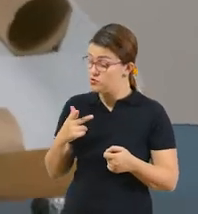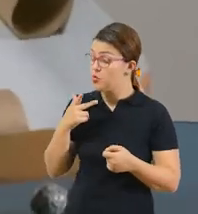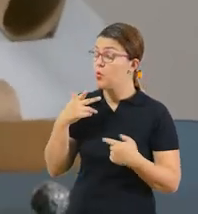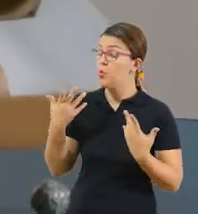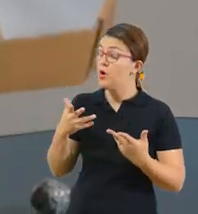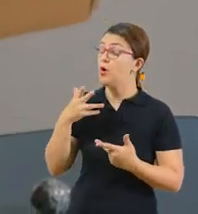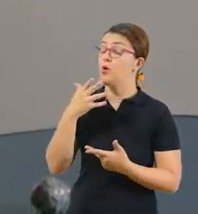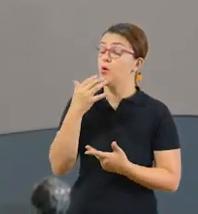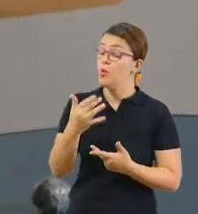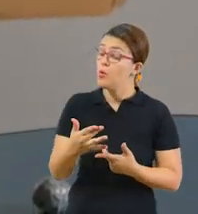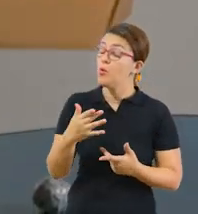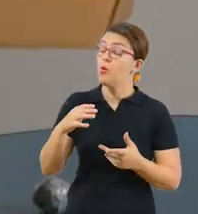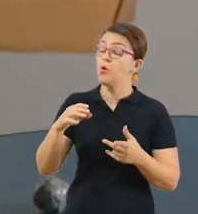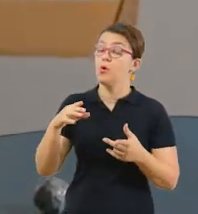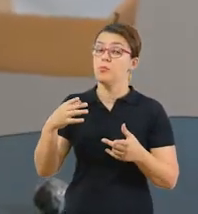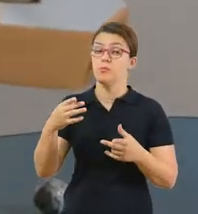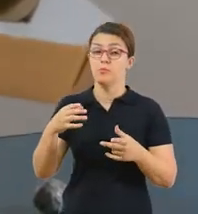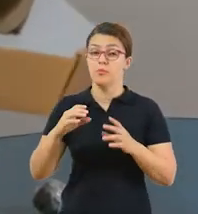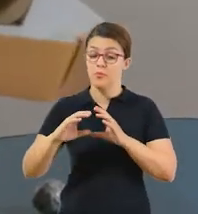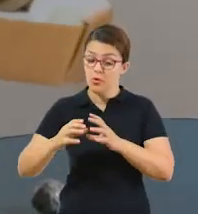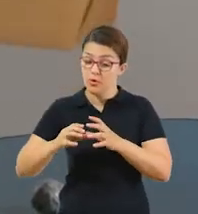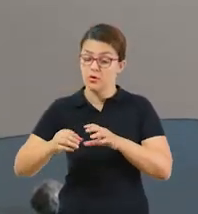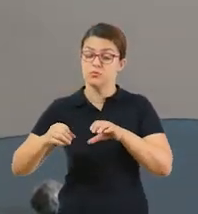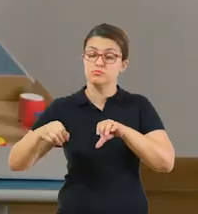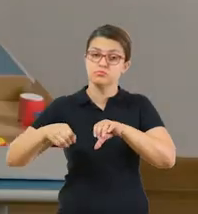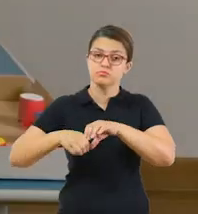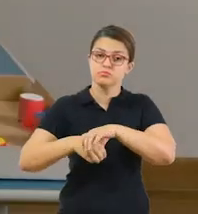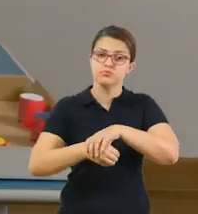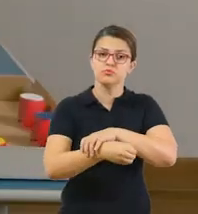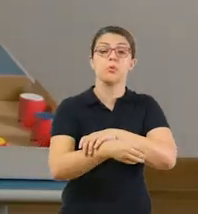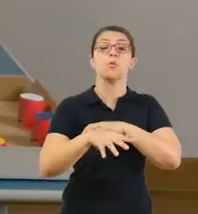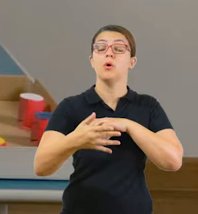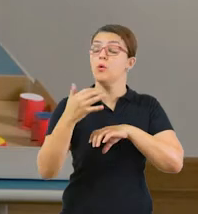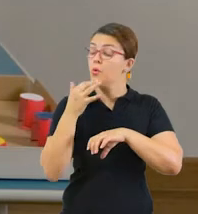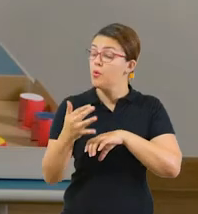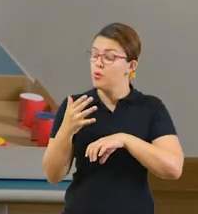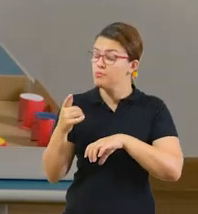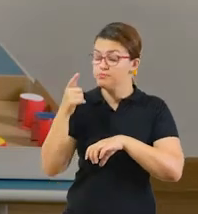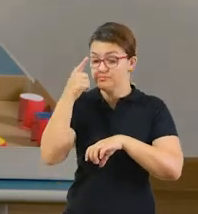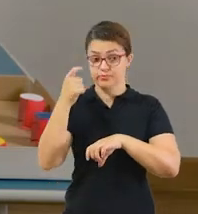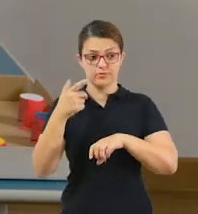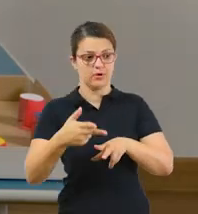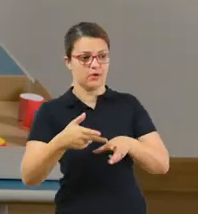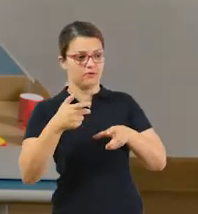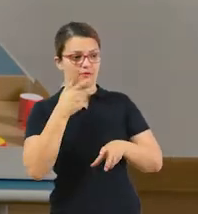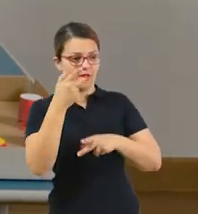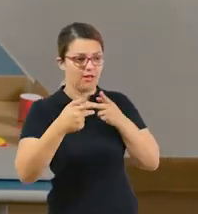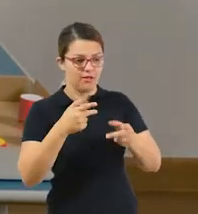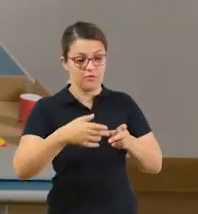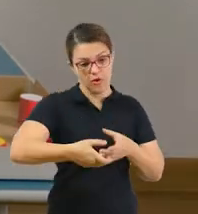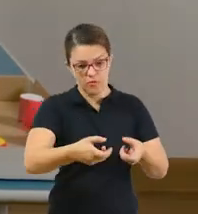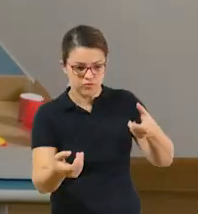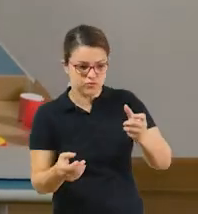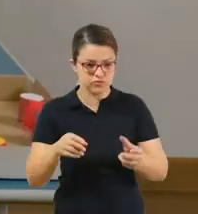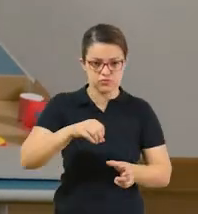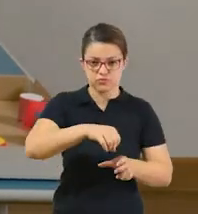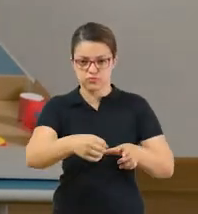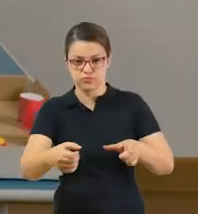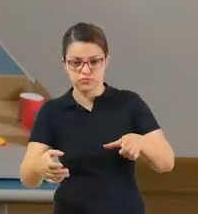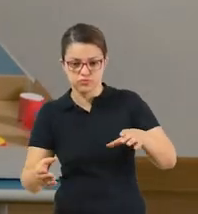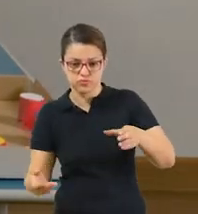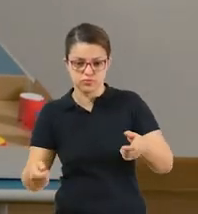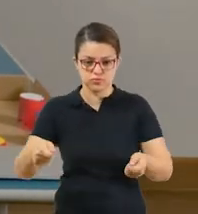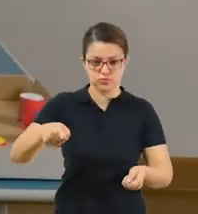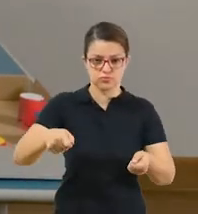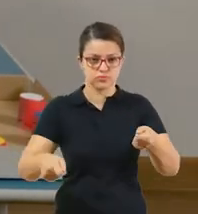Vai pedindo para ela ir falando a que cor que passou a bolinha. E aí ela vai ter que ter um raciocínio mais rápido a partir da hora que ela for sendo mais